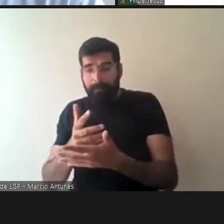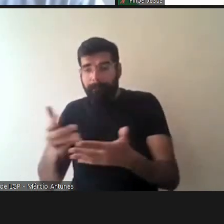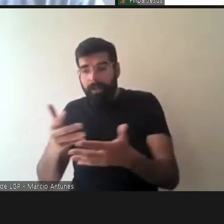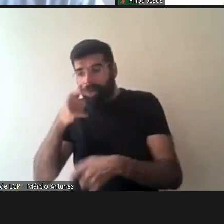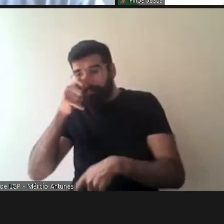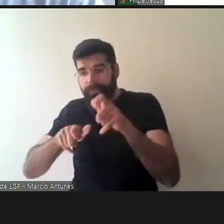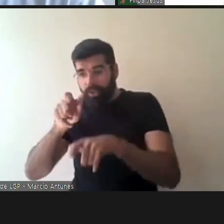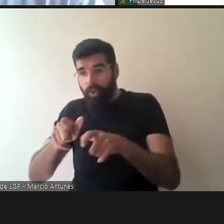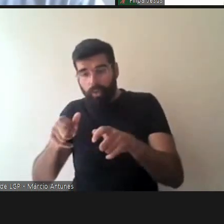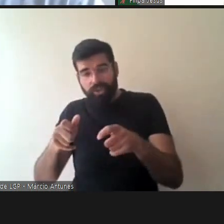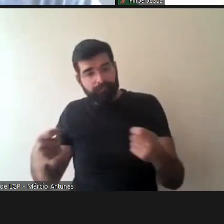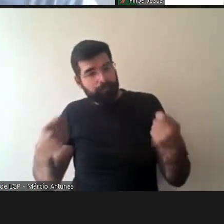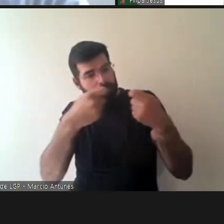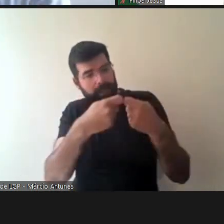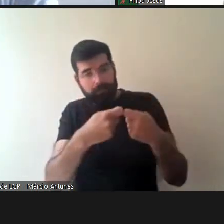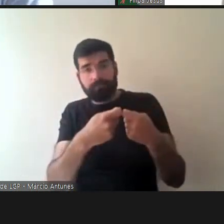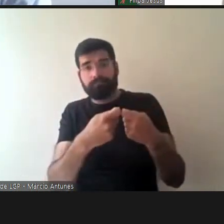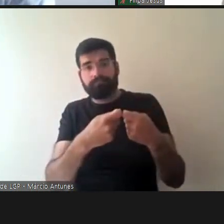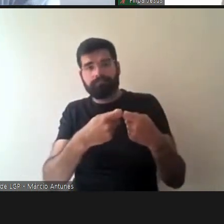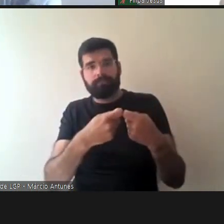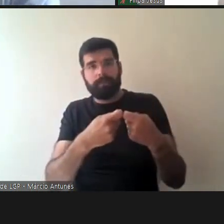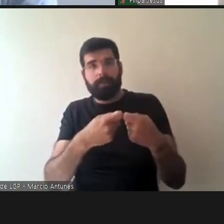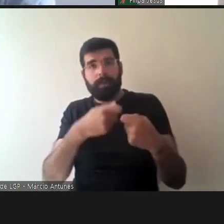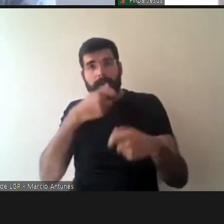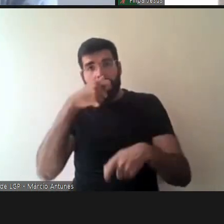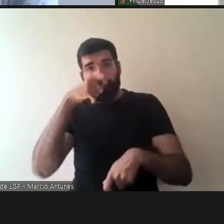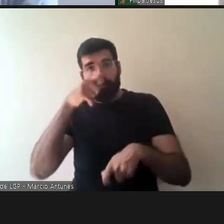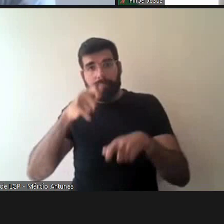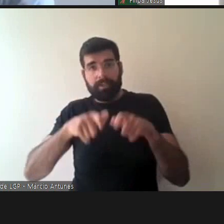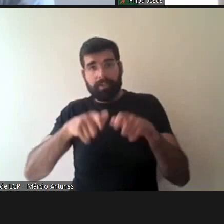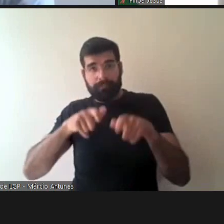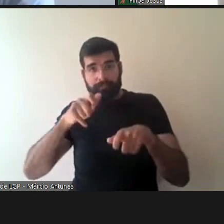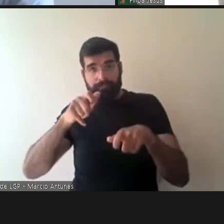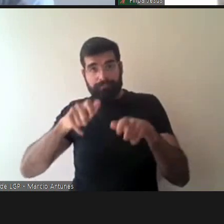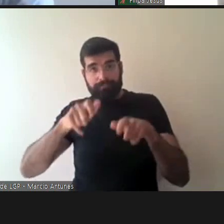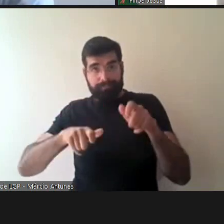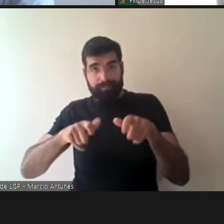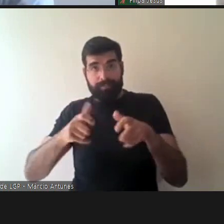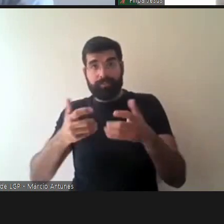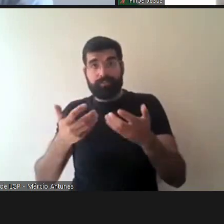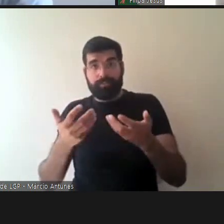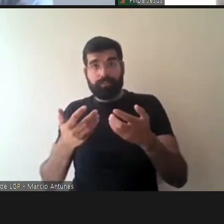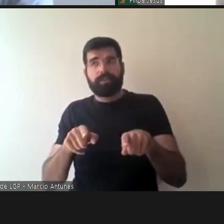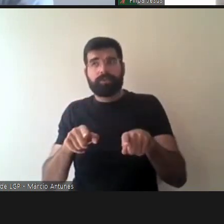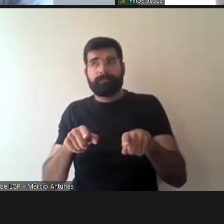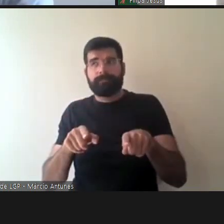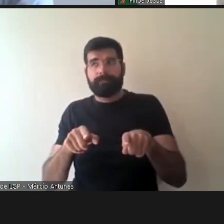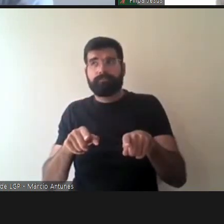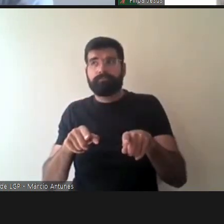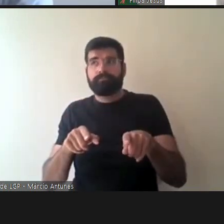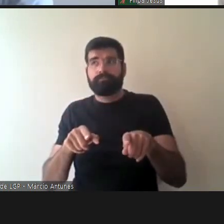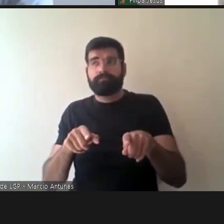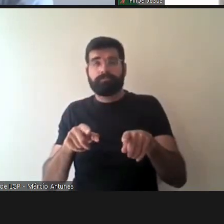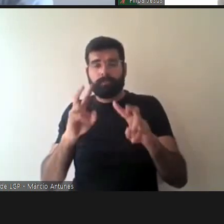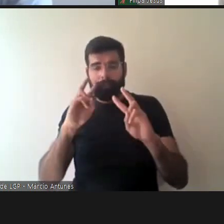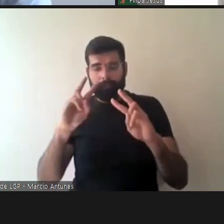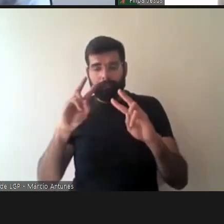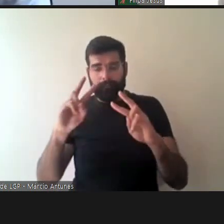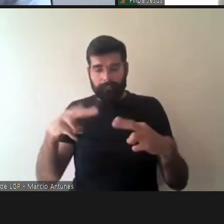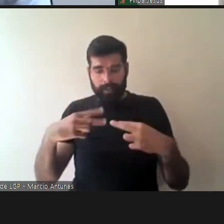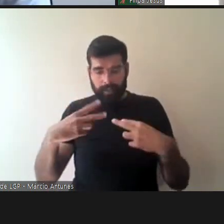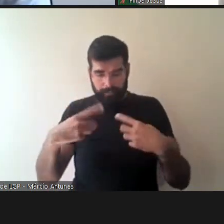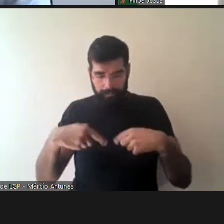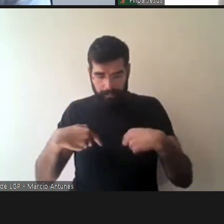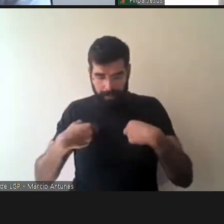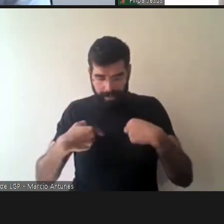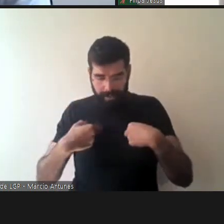público. Ser um público que vai apostar mais na perspectiva da aquisição das competências